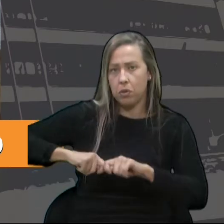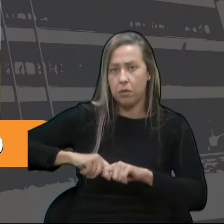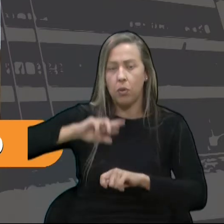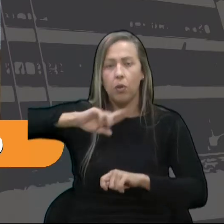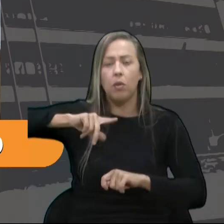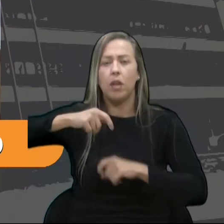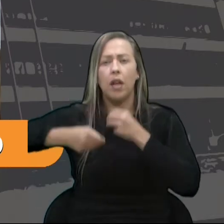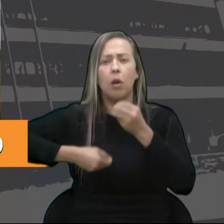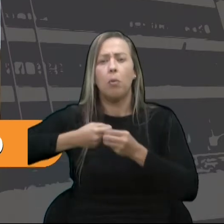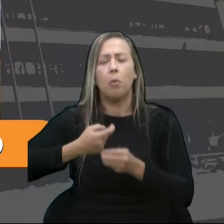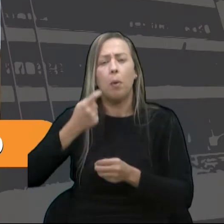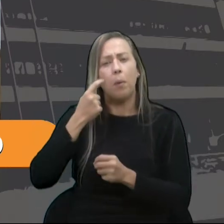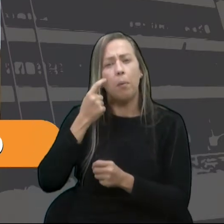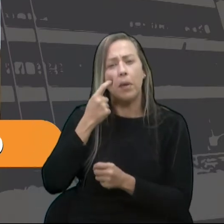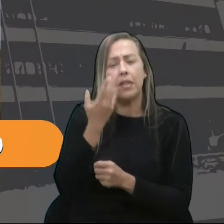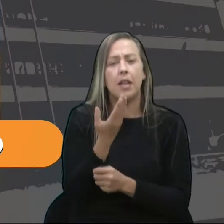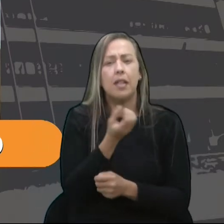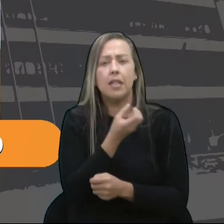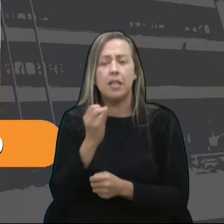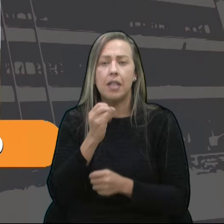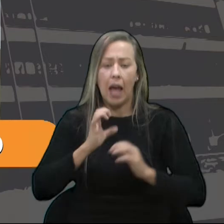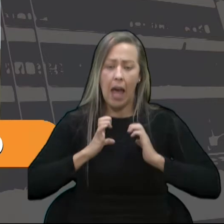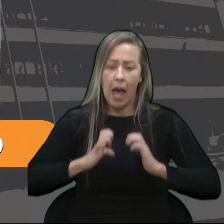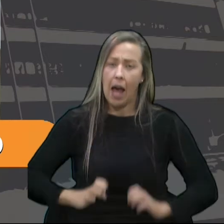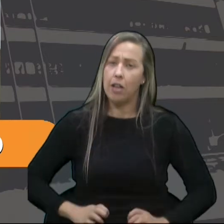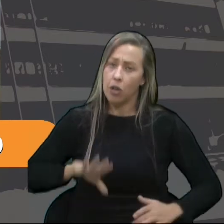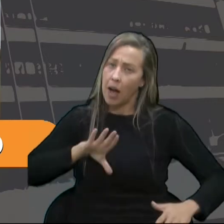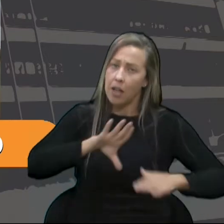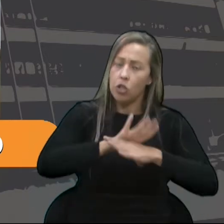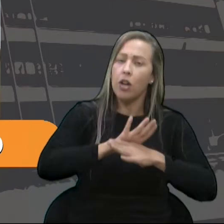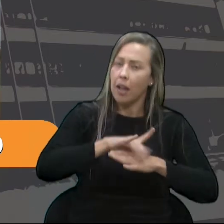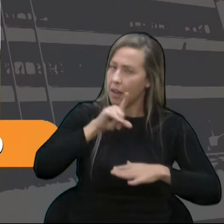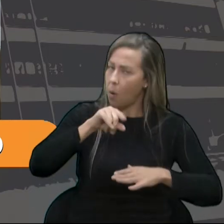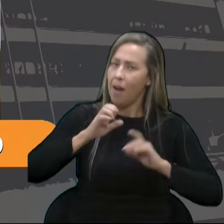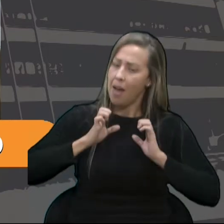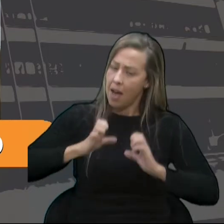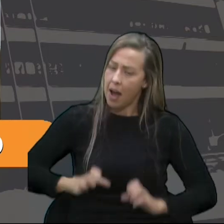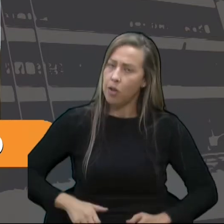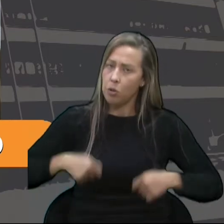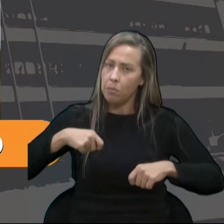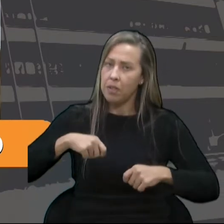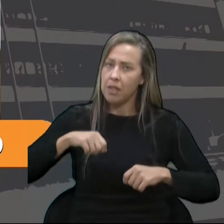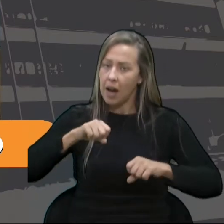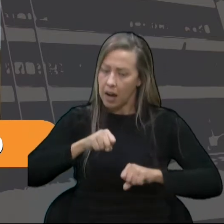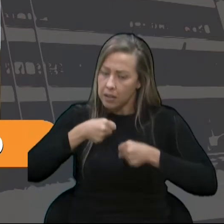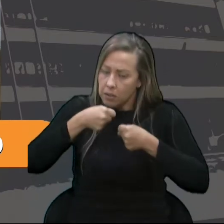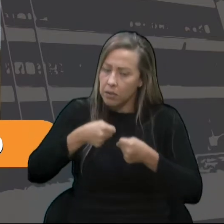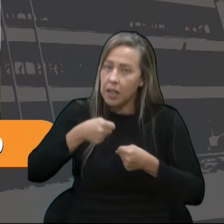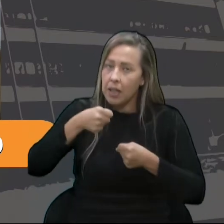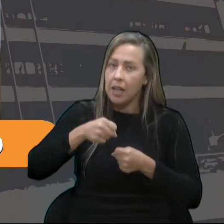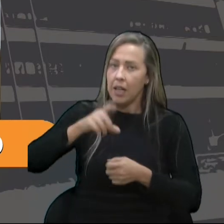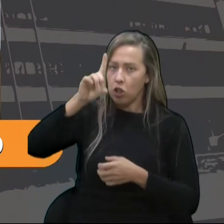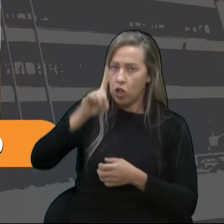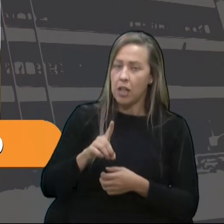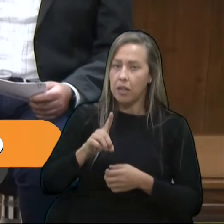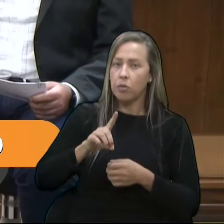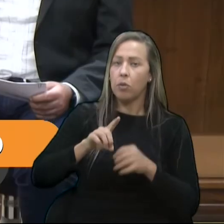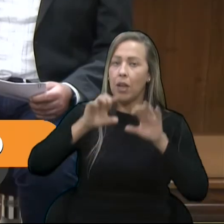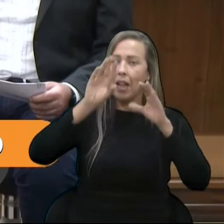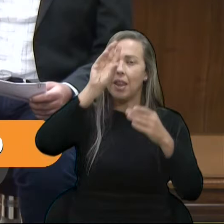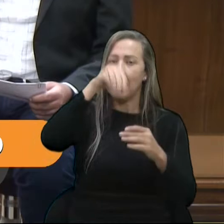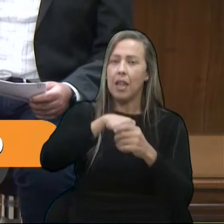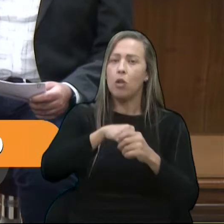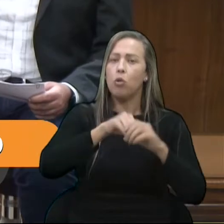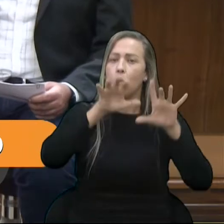pensando que ser ético é ser engajado, ser ético é cumprir com o nosso dever número 1 que está lá no código.